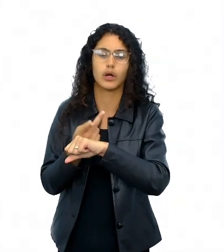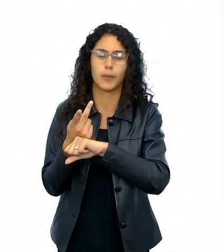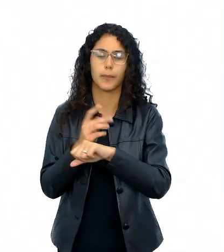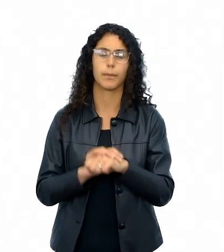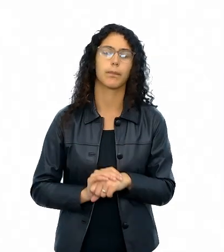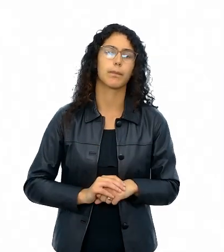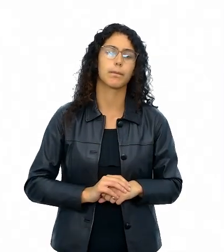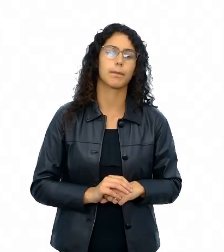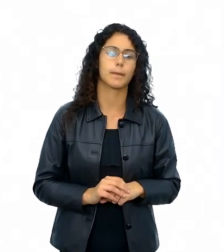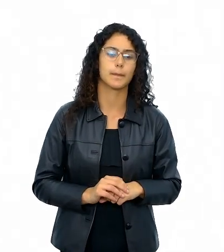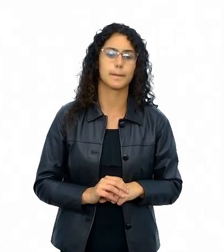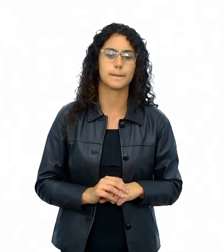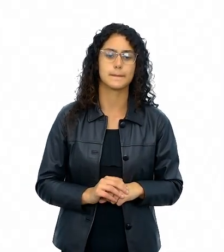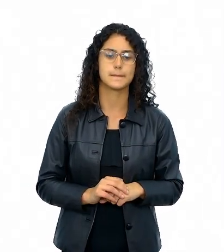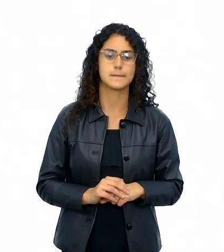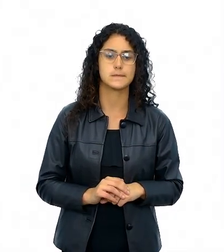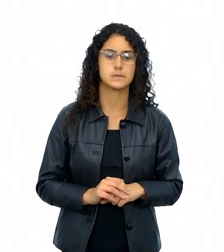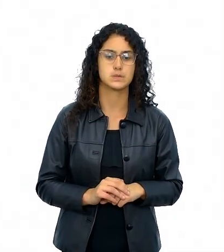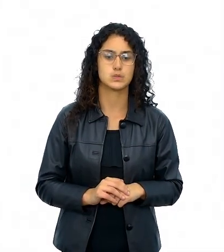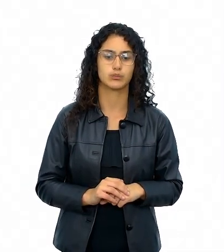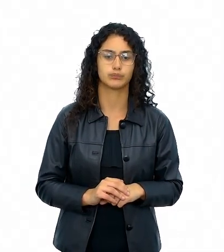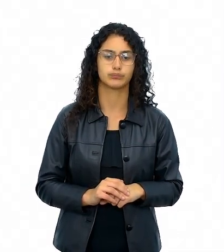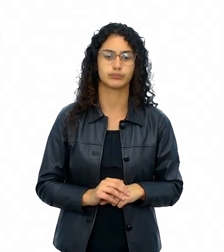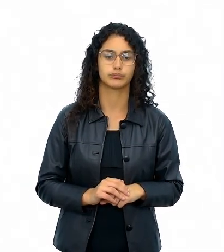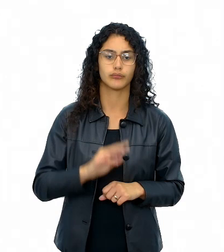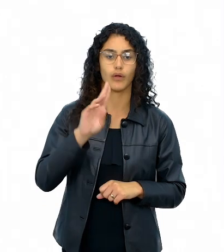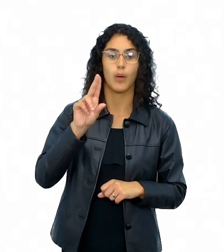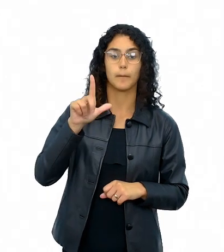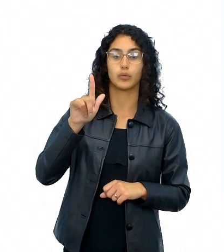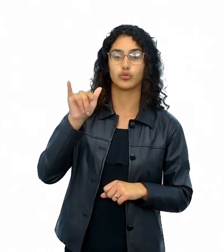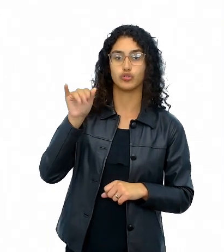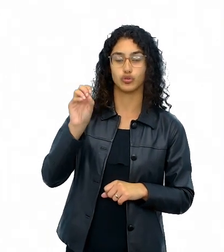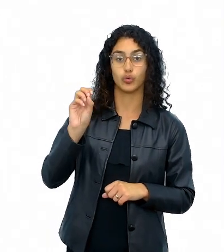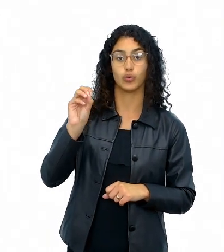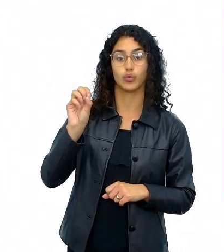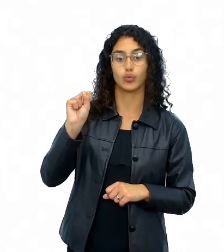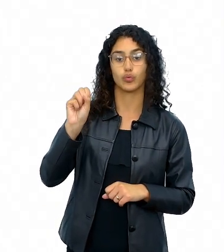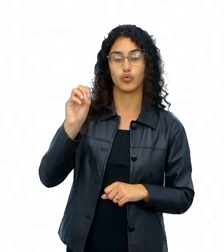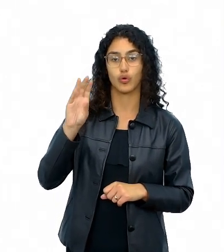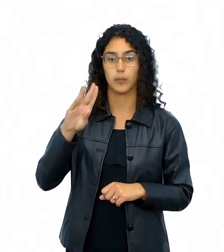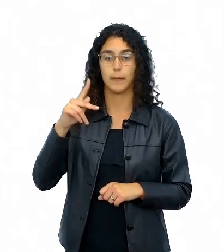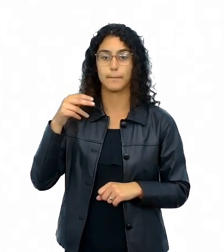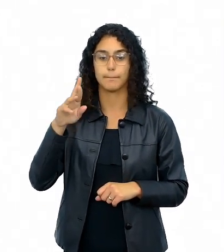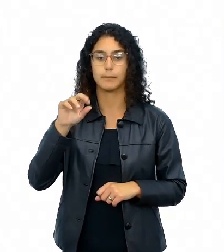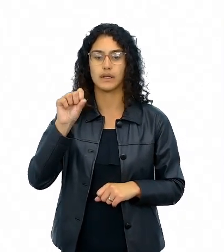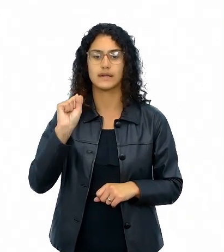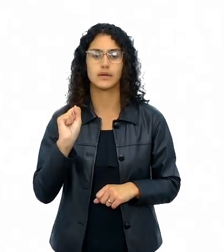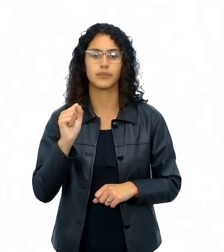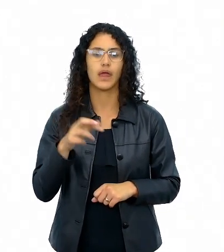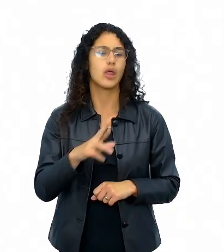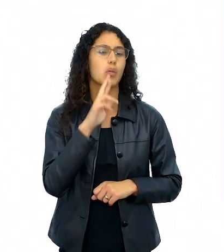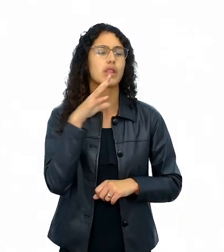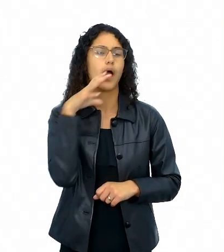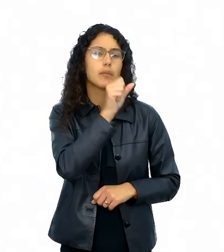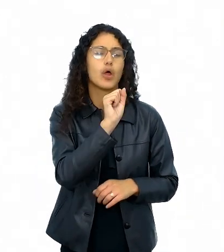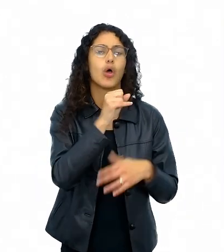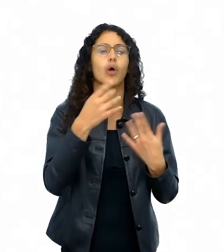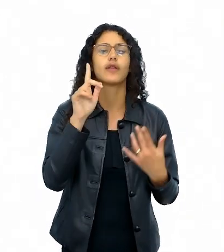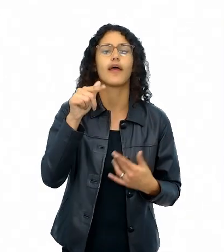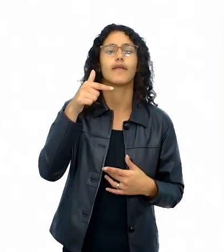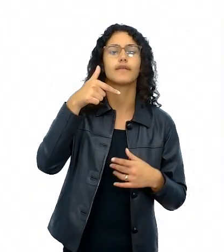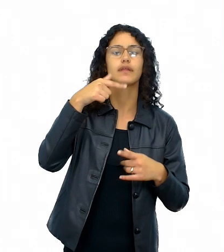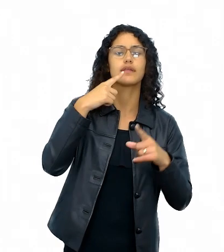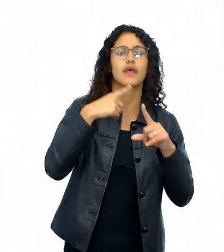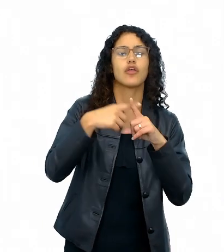que é o bugio sob pressão. Então, tá lá, né? Responda rápido. Quanto é